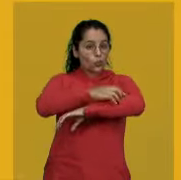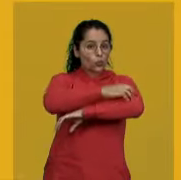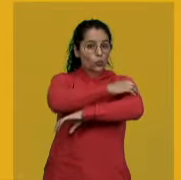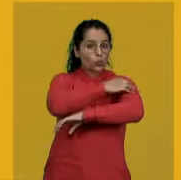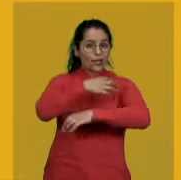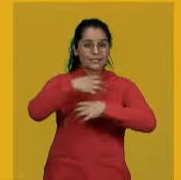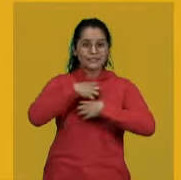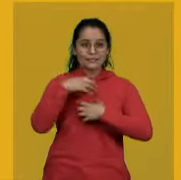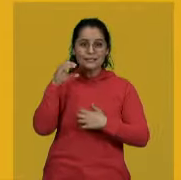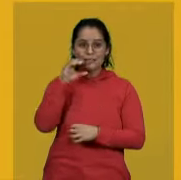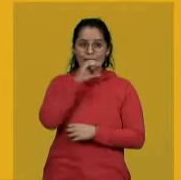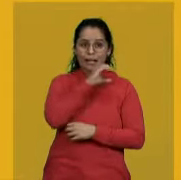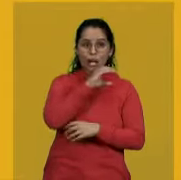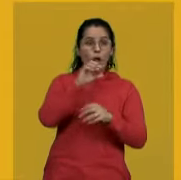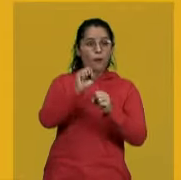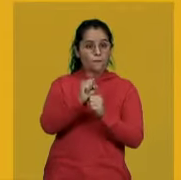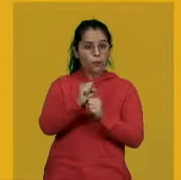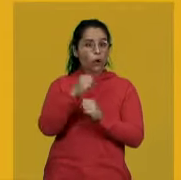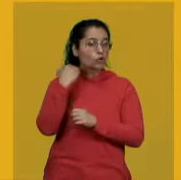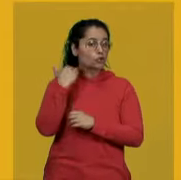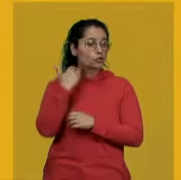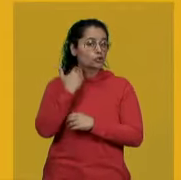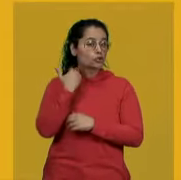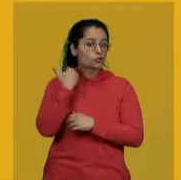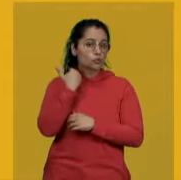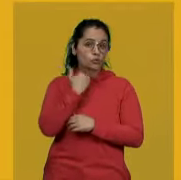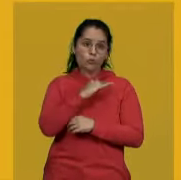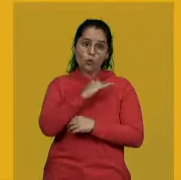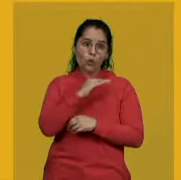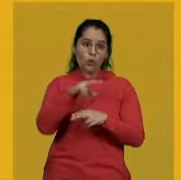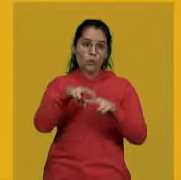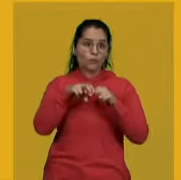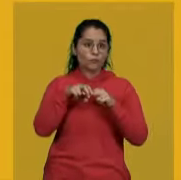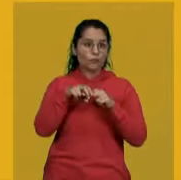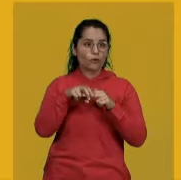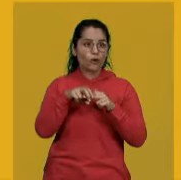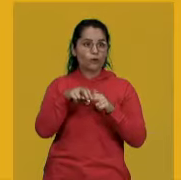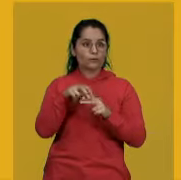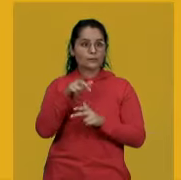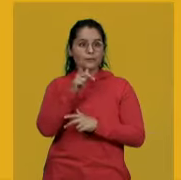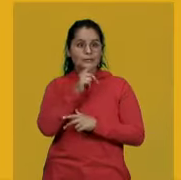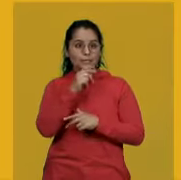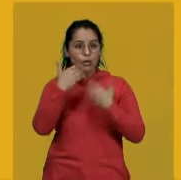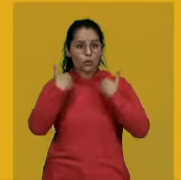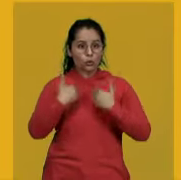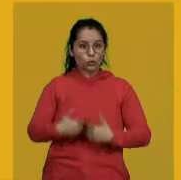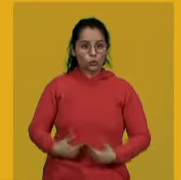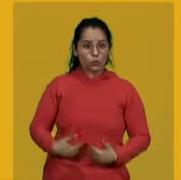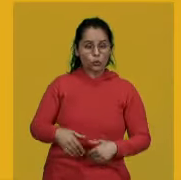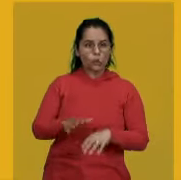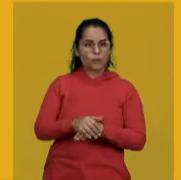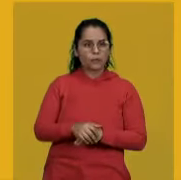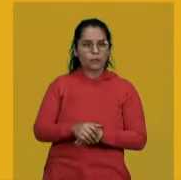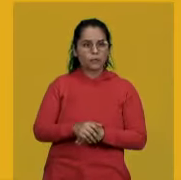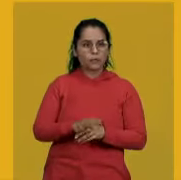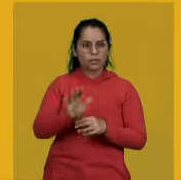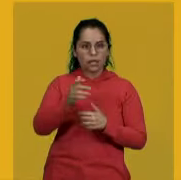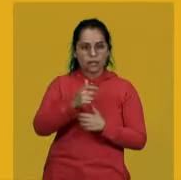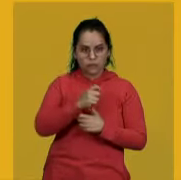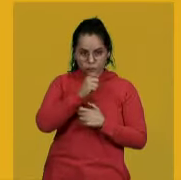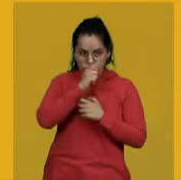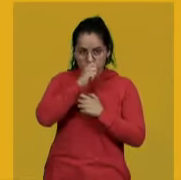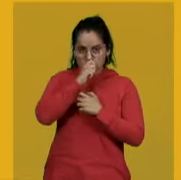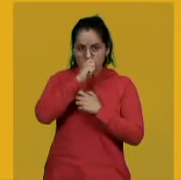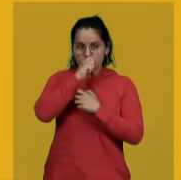calor, ela pode morrer até por desidratação. Tá certo? inalação de lança-perfume, risco de